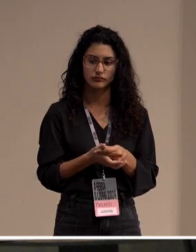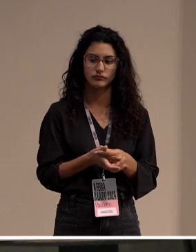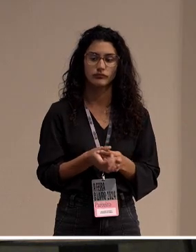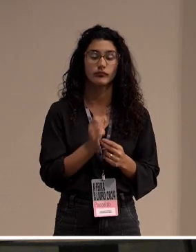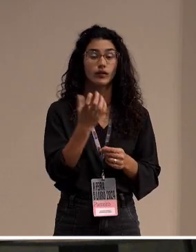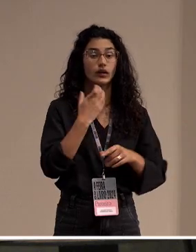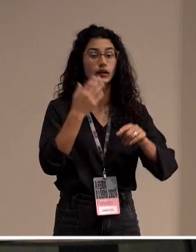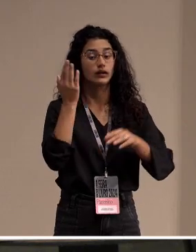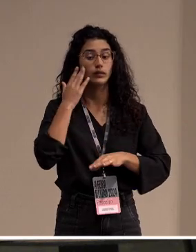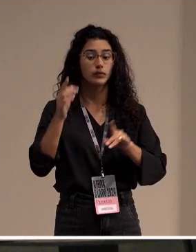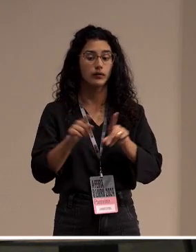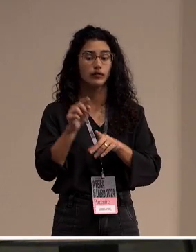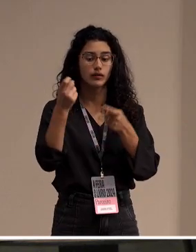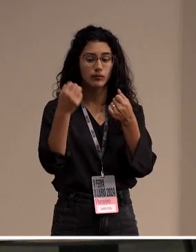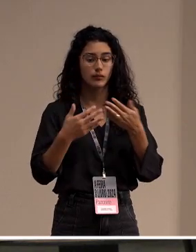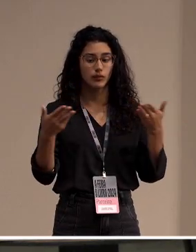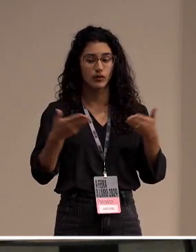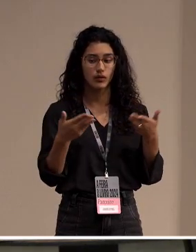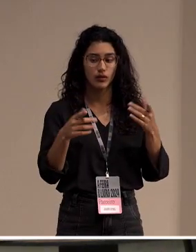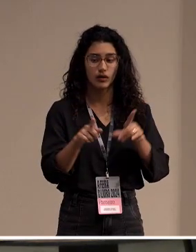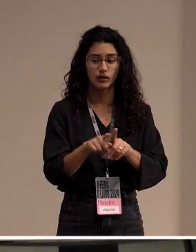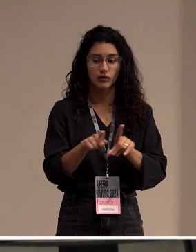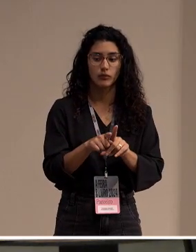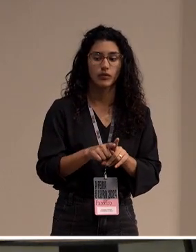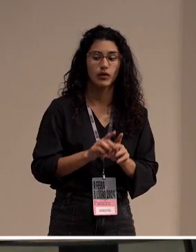E eu queria saber, você falou um pouco agora, né,